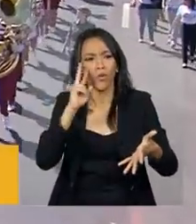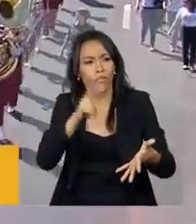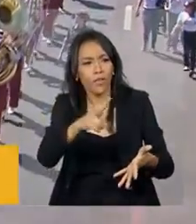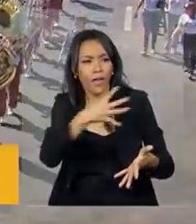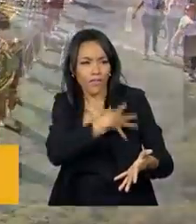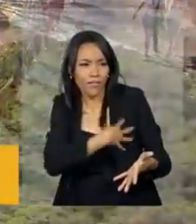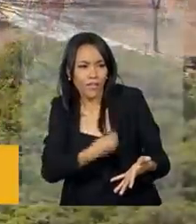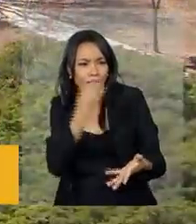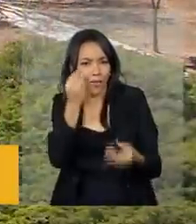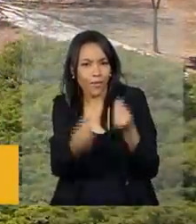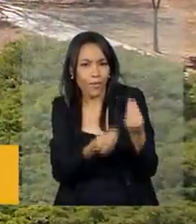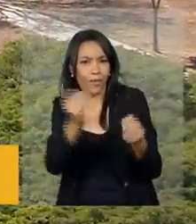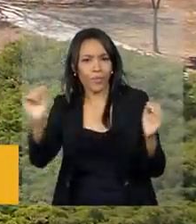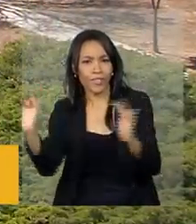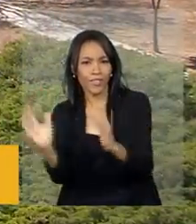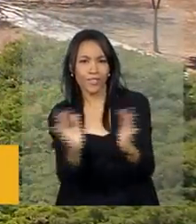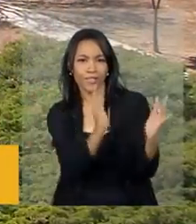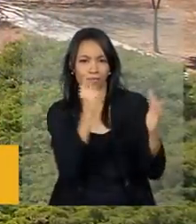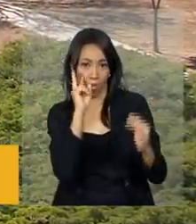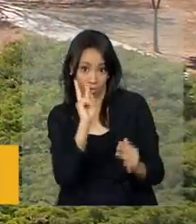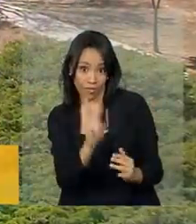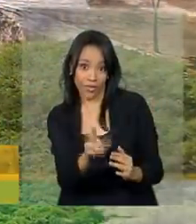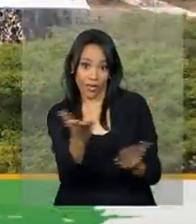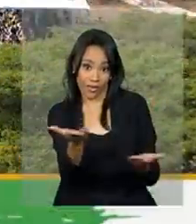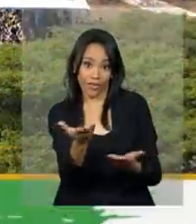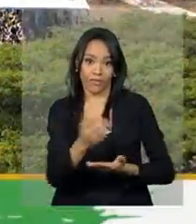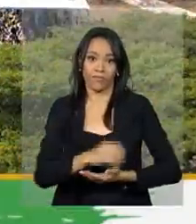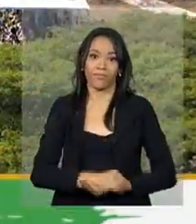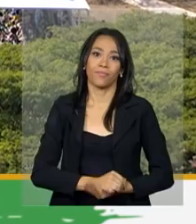filha no desfile. Vamos ver o Silvio.